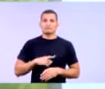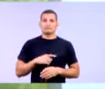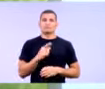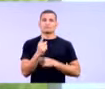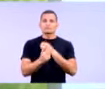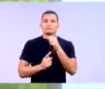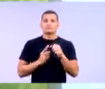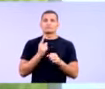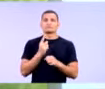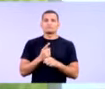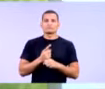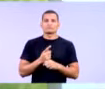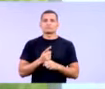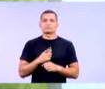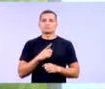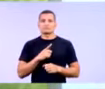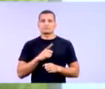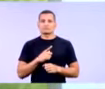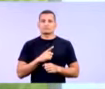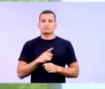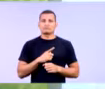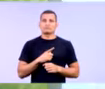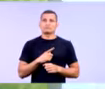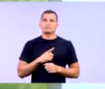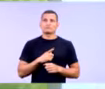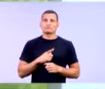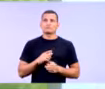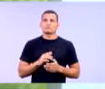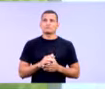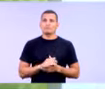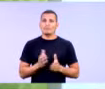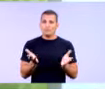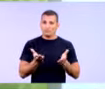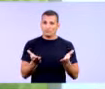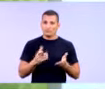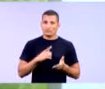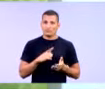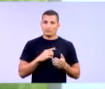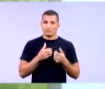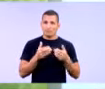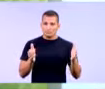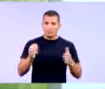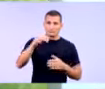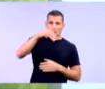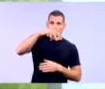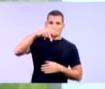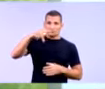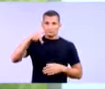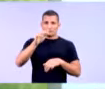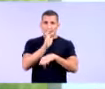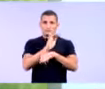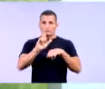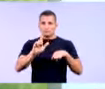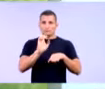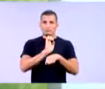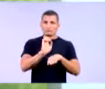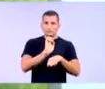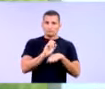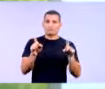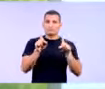a seletiva do estágio, né? Agora mesmo está aberto o processo seletivo do Ministério Público Federal para estagiário